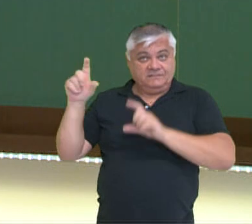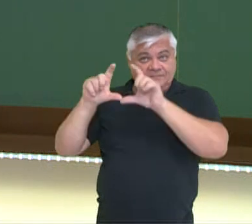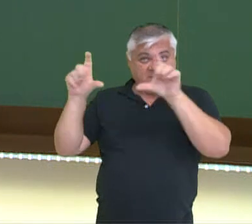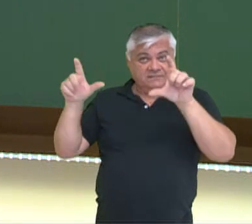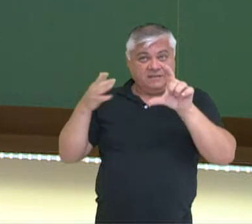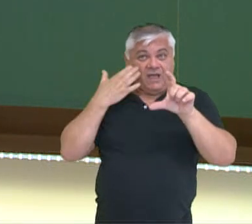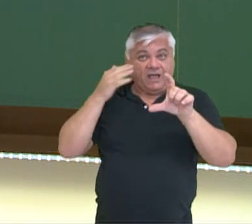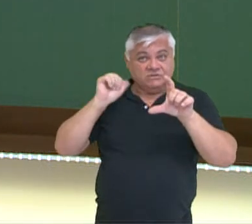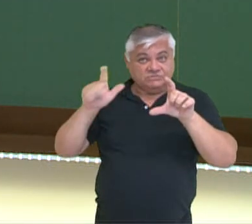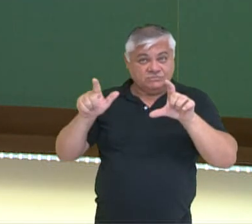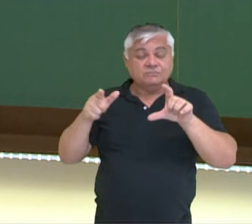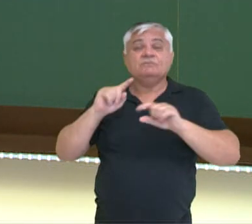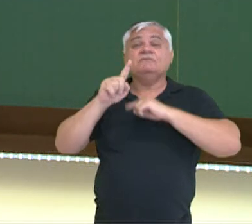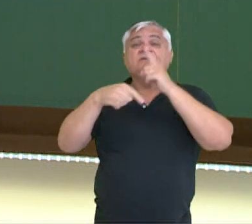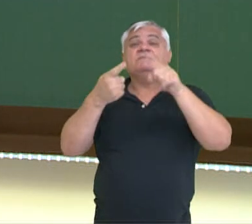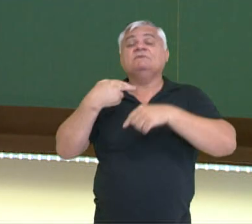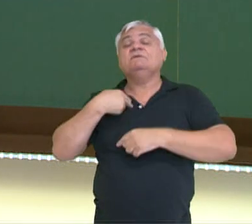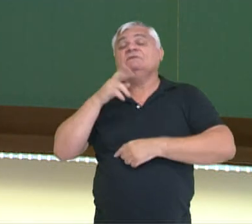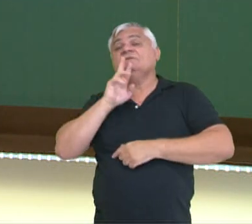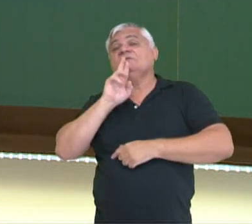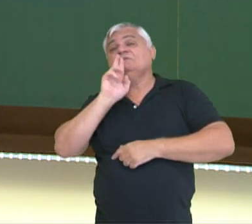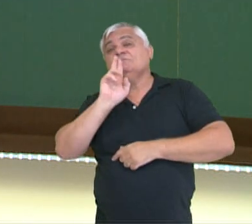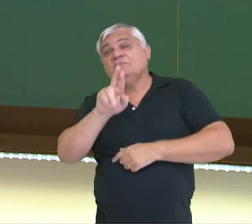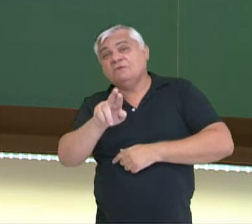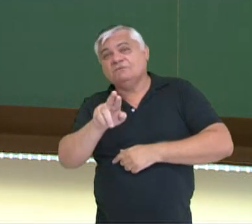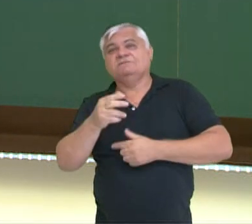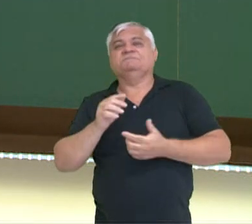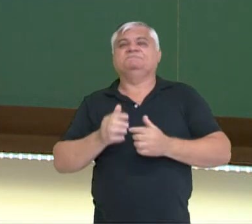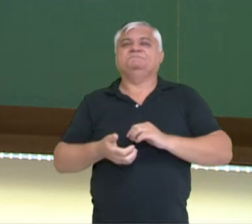es marcharse de casa, es vestirse de